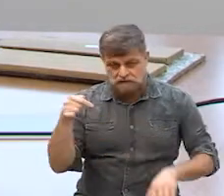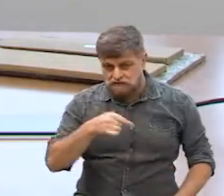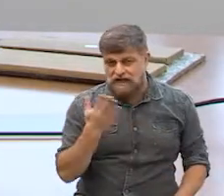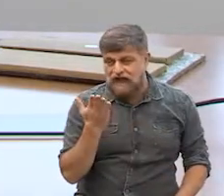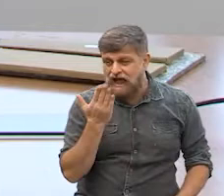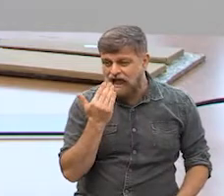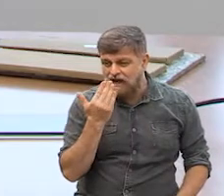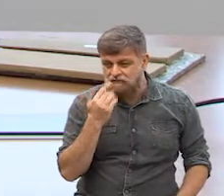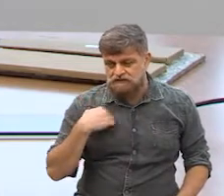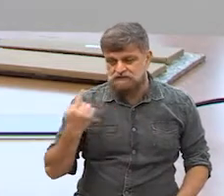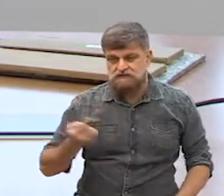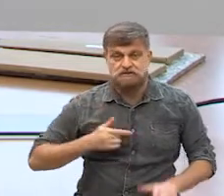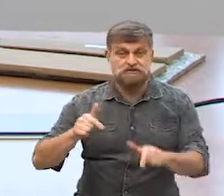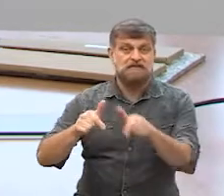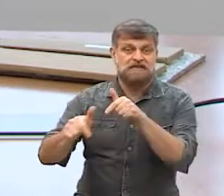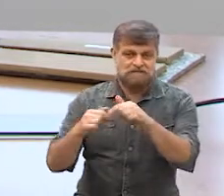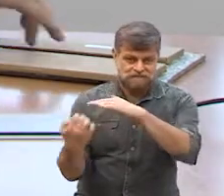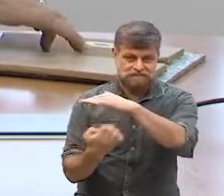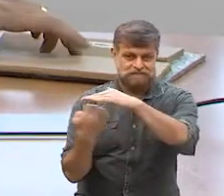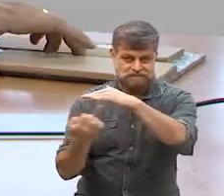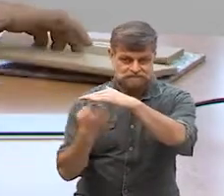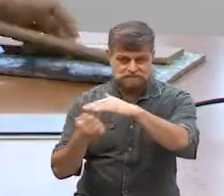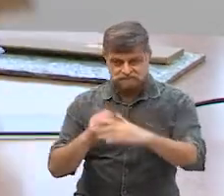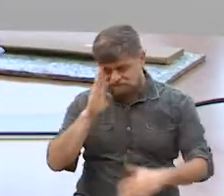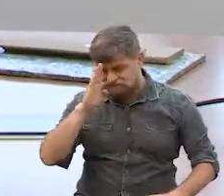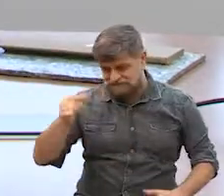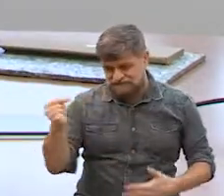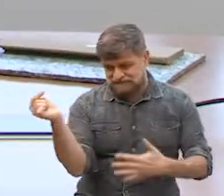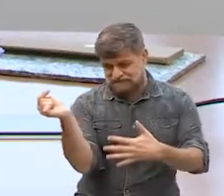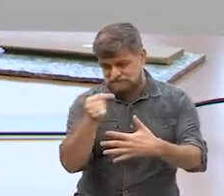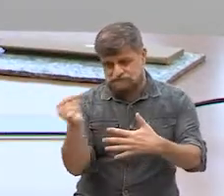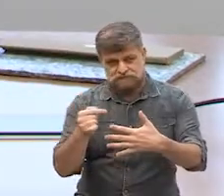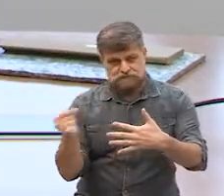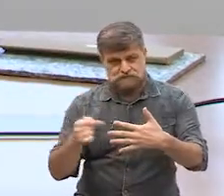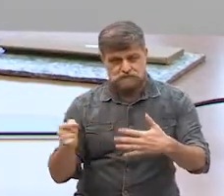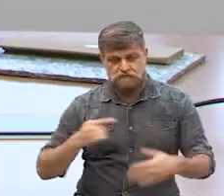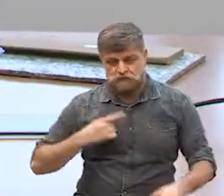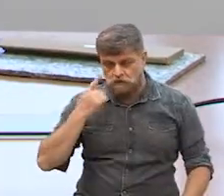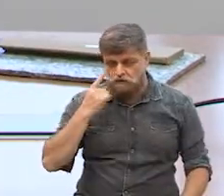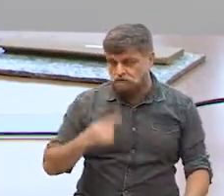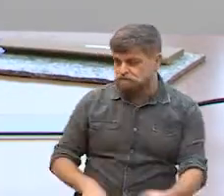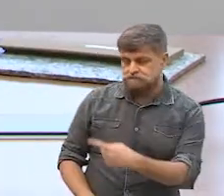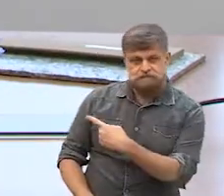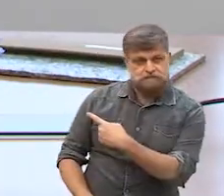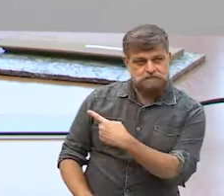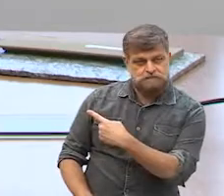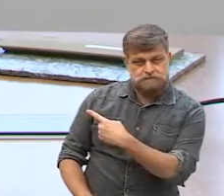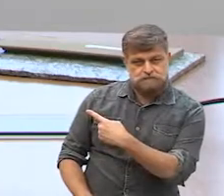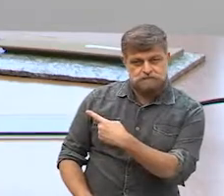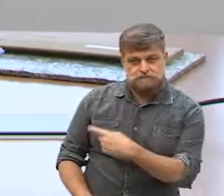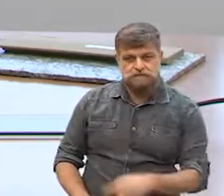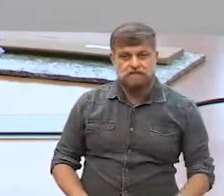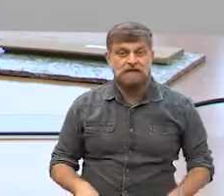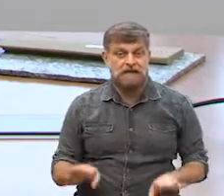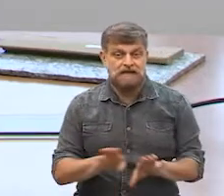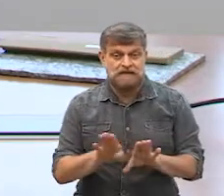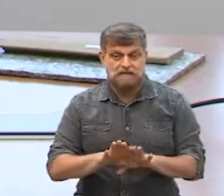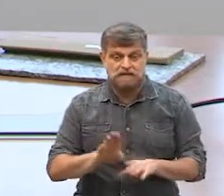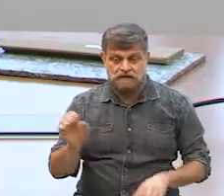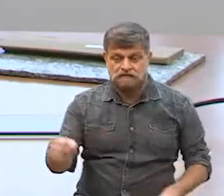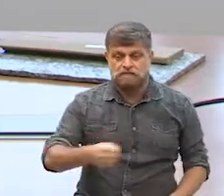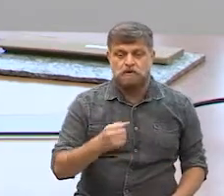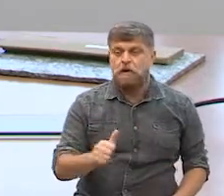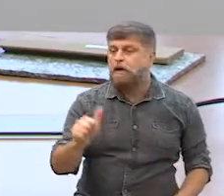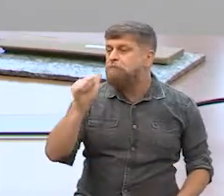principal segmento nosso. Então, nós fazemos vários tipos de produtos, as divisoras de papel, né, para o mercado de bebidas e tudo mais.